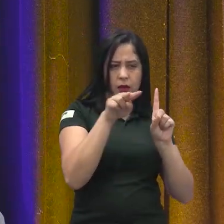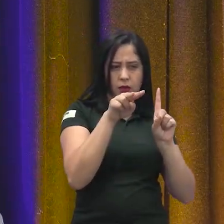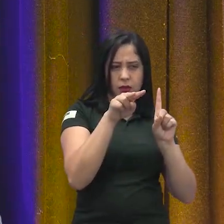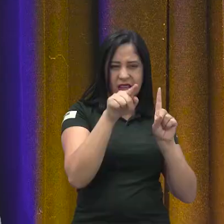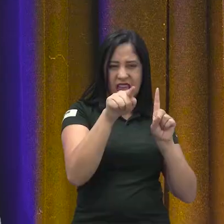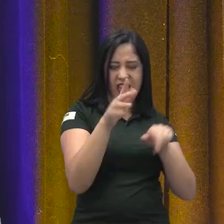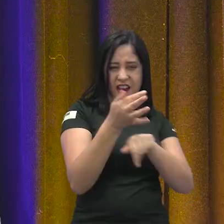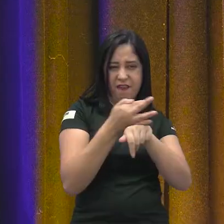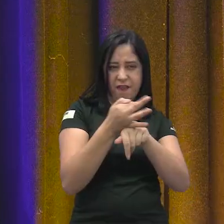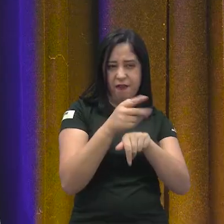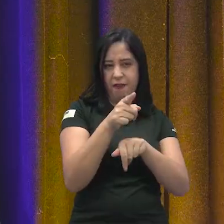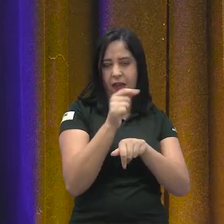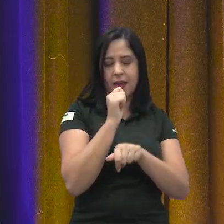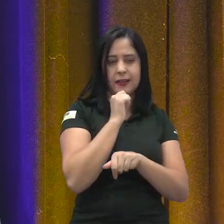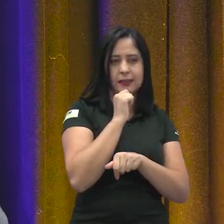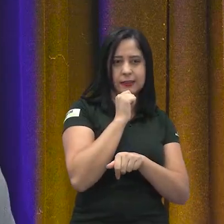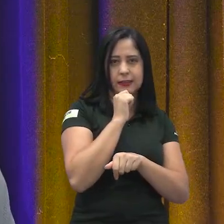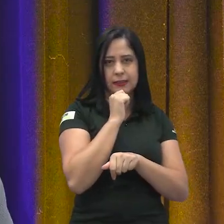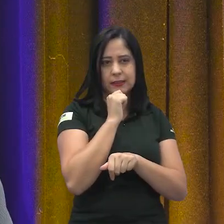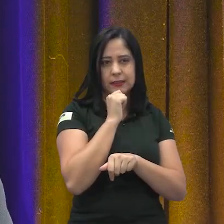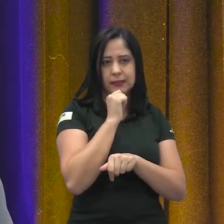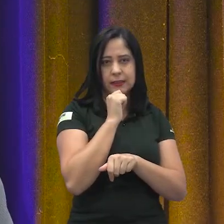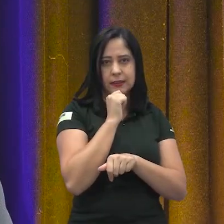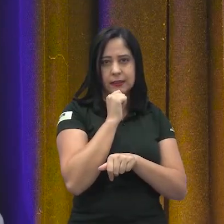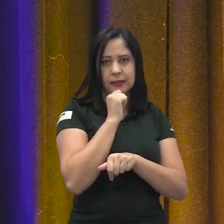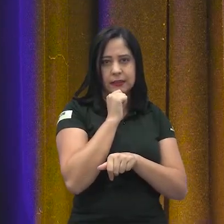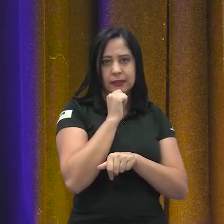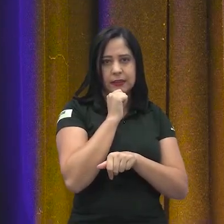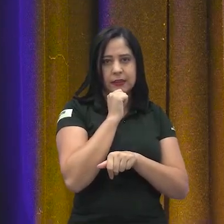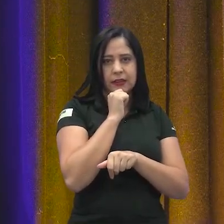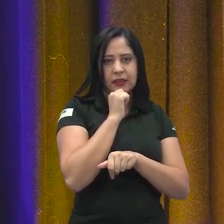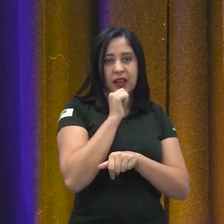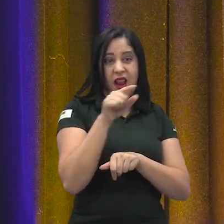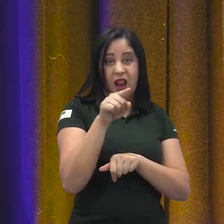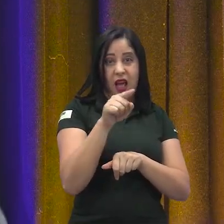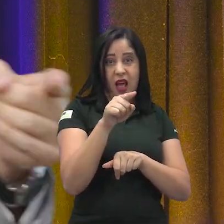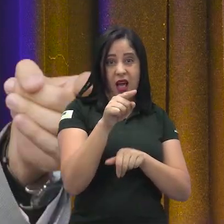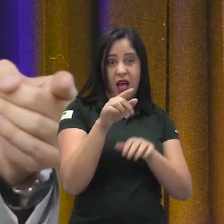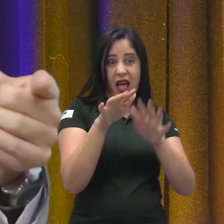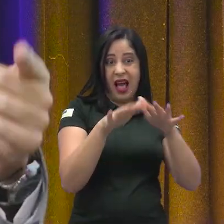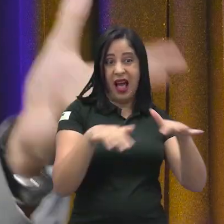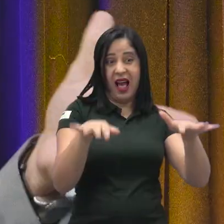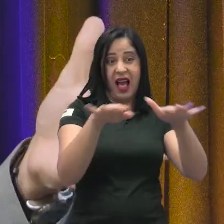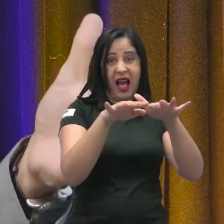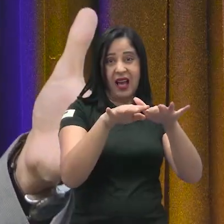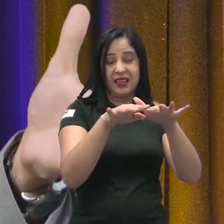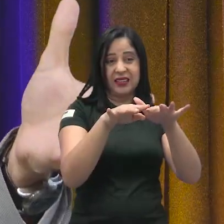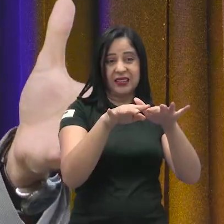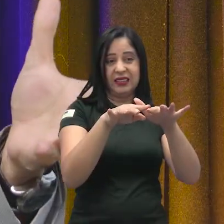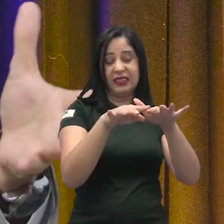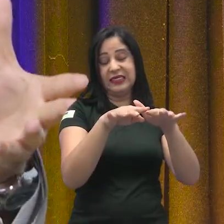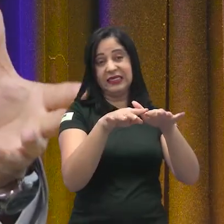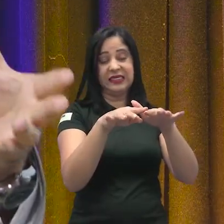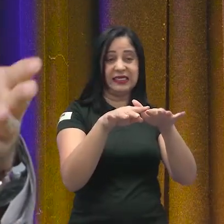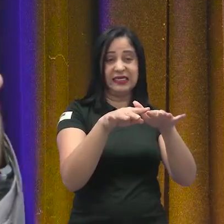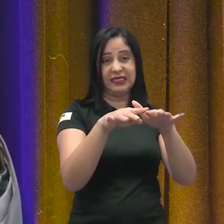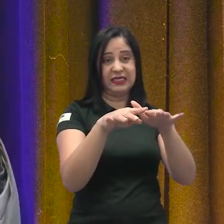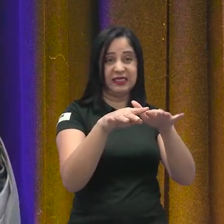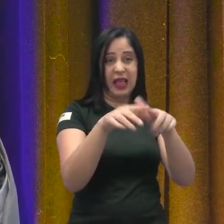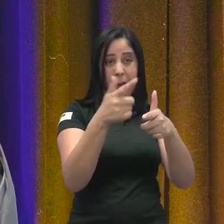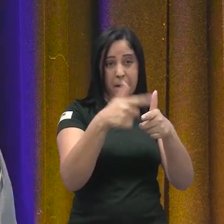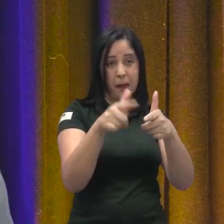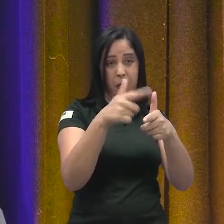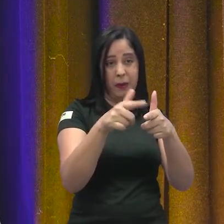de férias ou se eu tenho que movimentar ele, o departamento dele tem problema, ele não é um bom líder. Então, essa